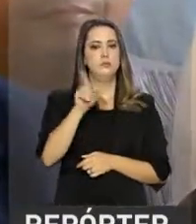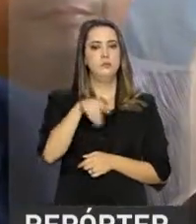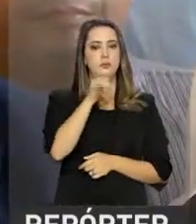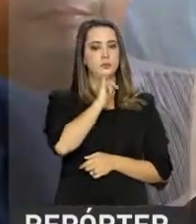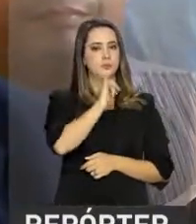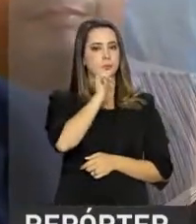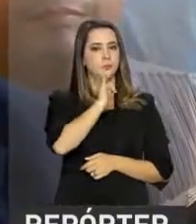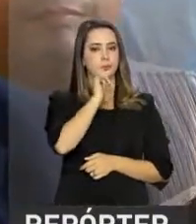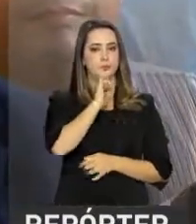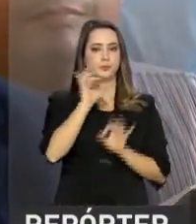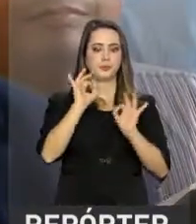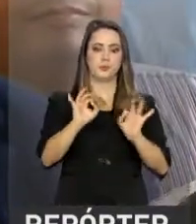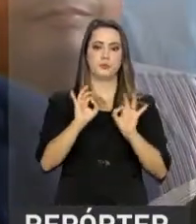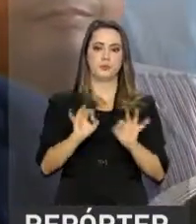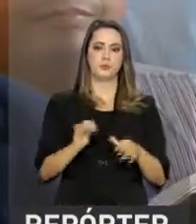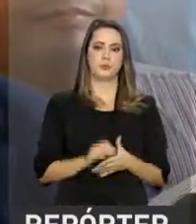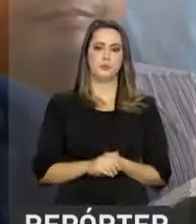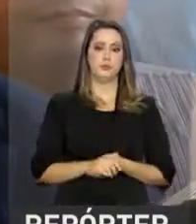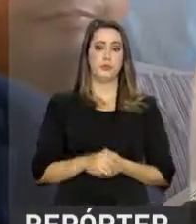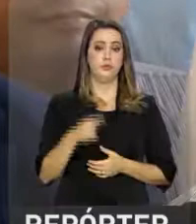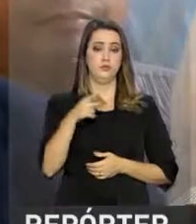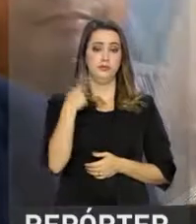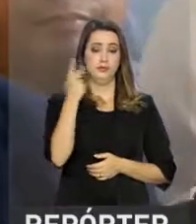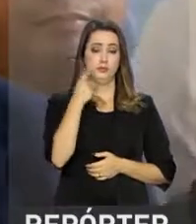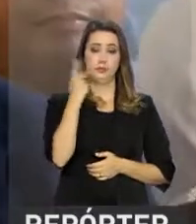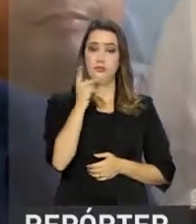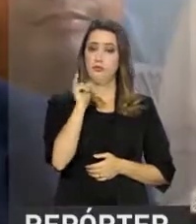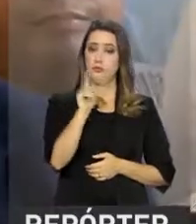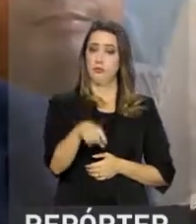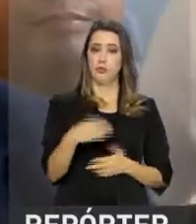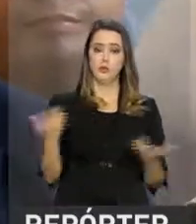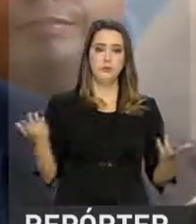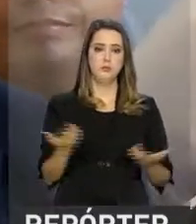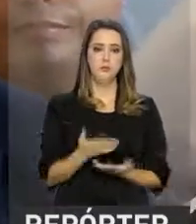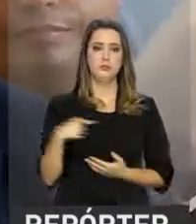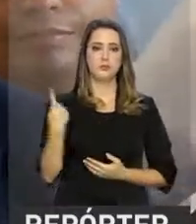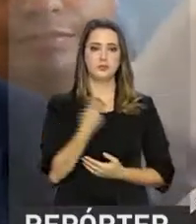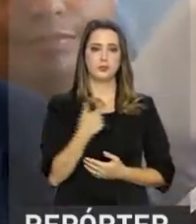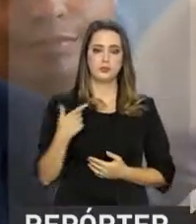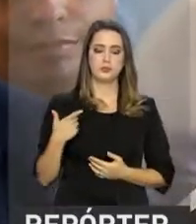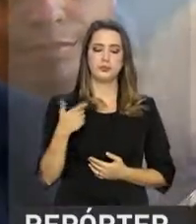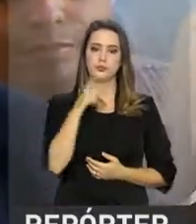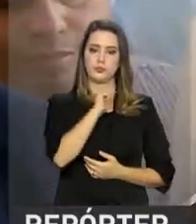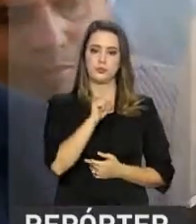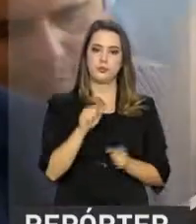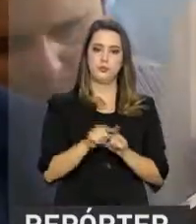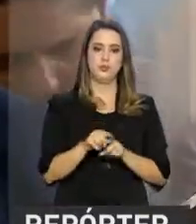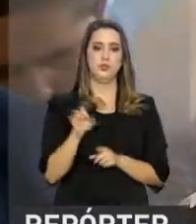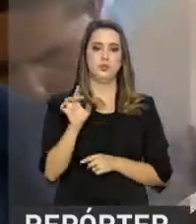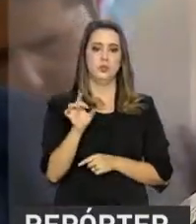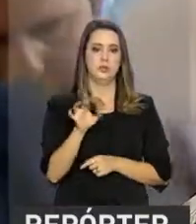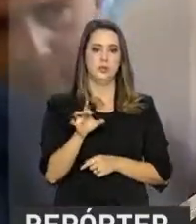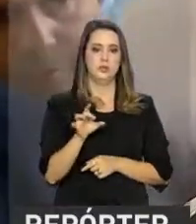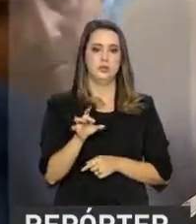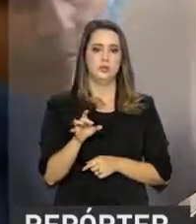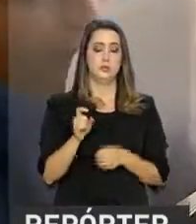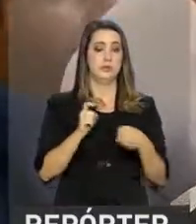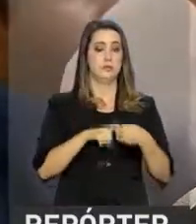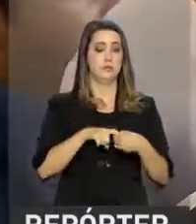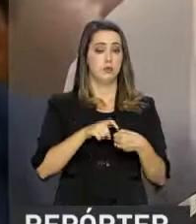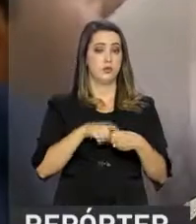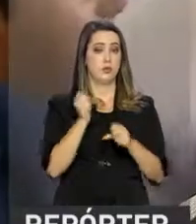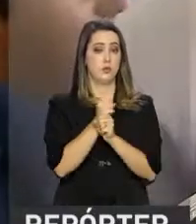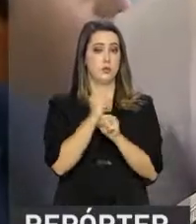muito gritante desta política que adotamos para não só recuperar